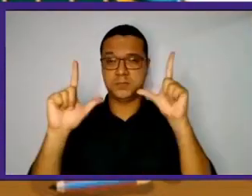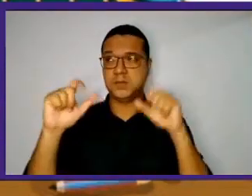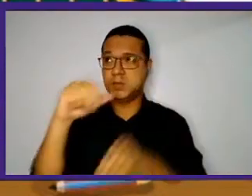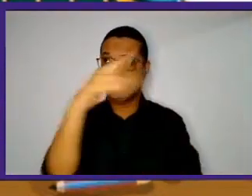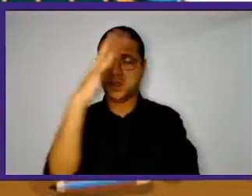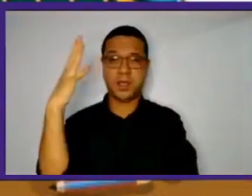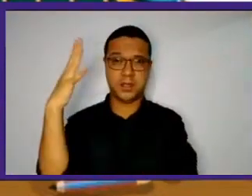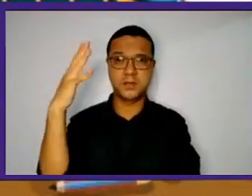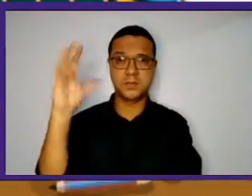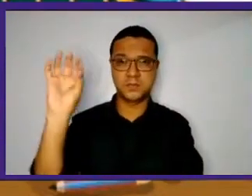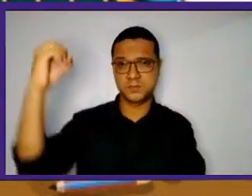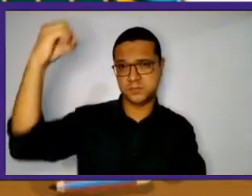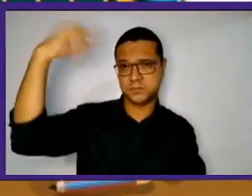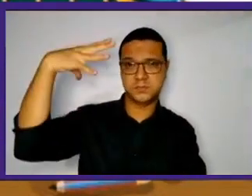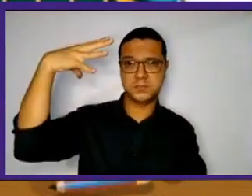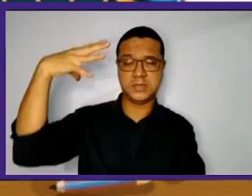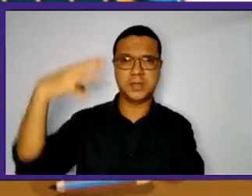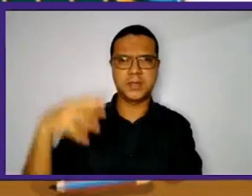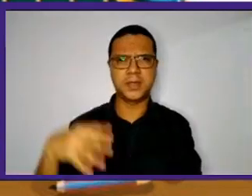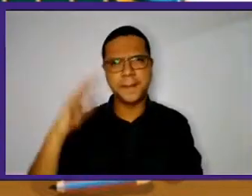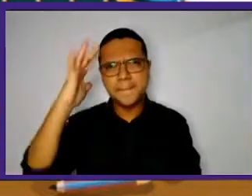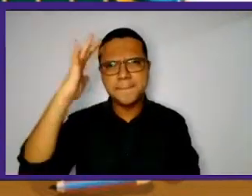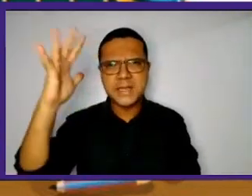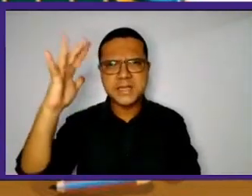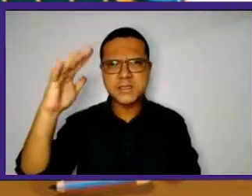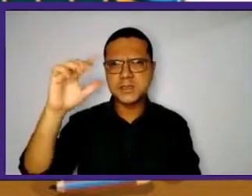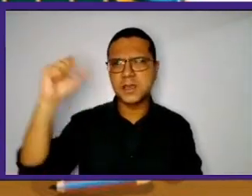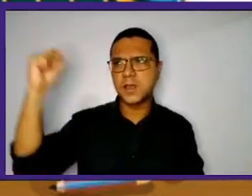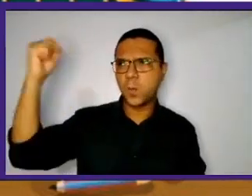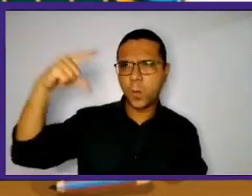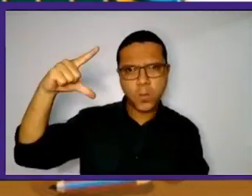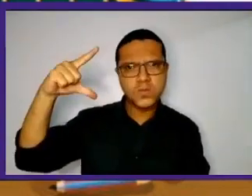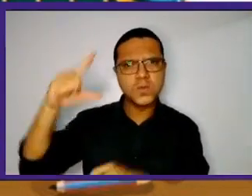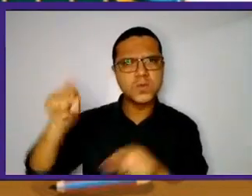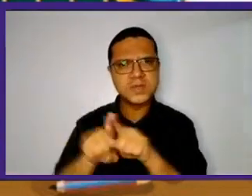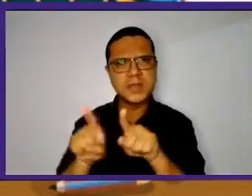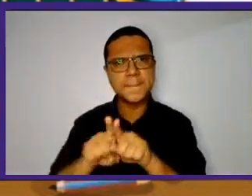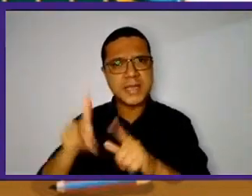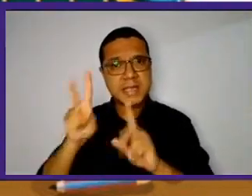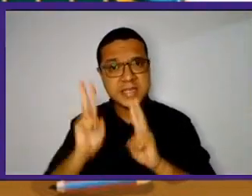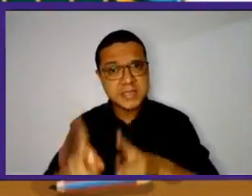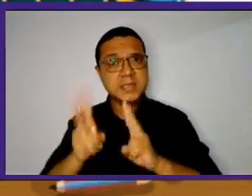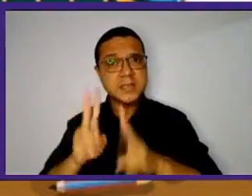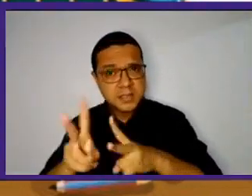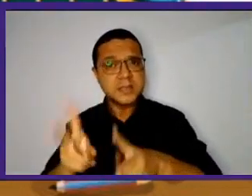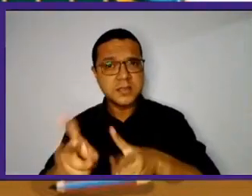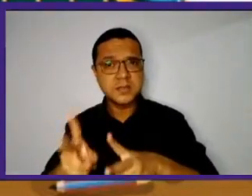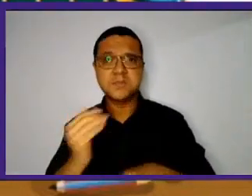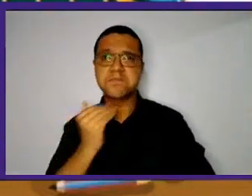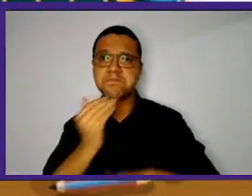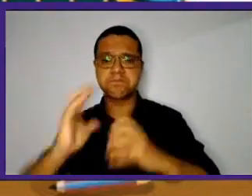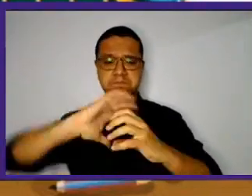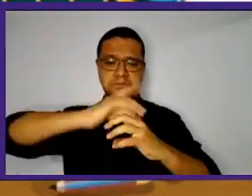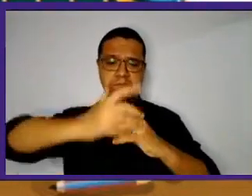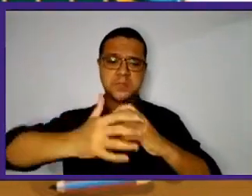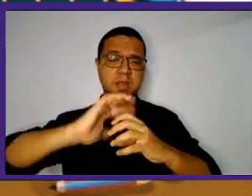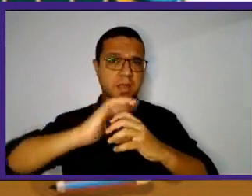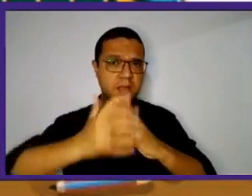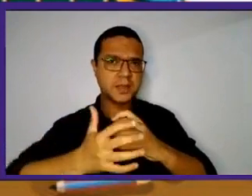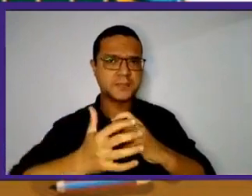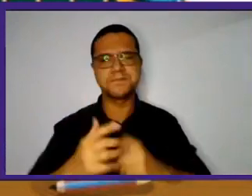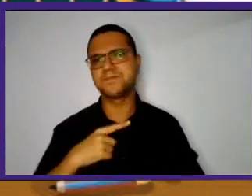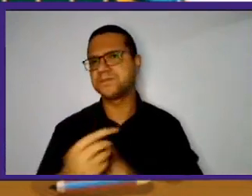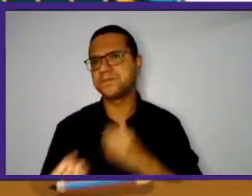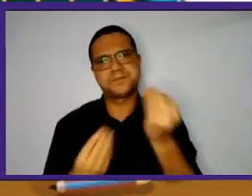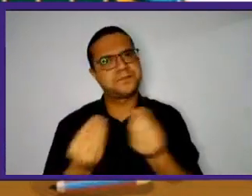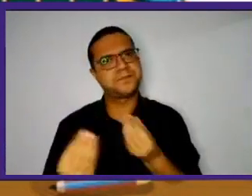imagina o sol como uma luz acesa o tempo todo sem a camada de ozônio. Não dava. Sem contar, aí a gente já vem falar naquele tema,